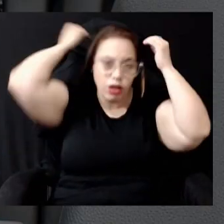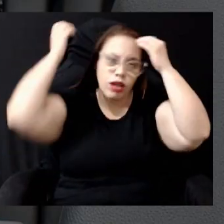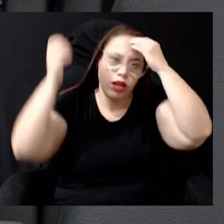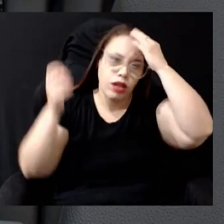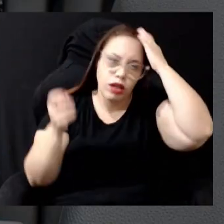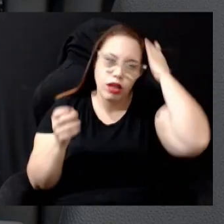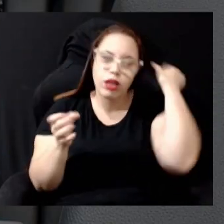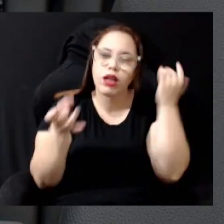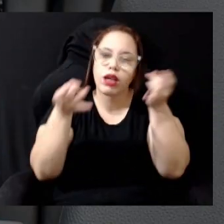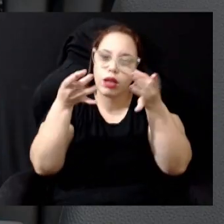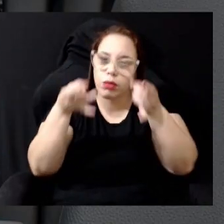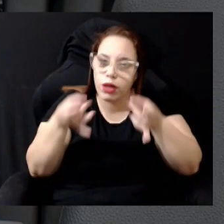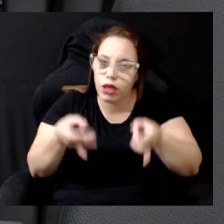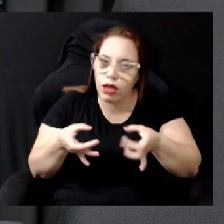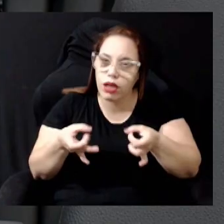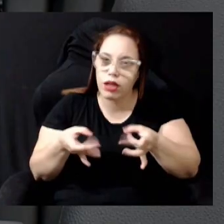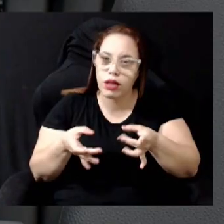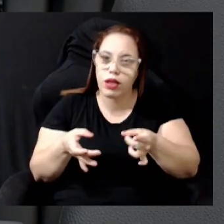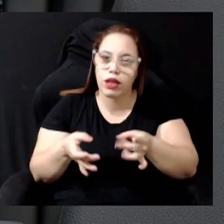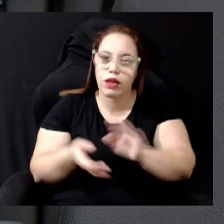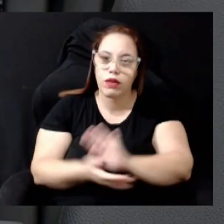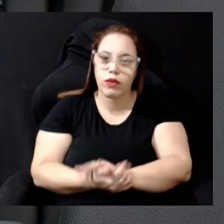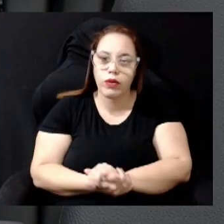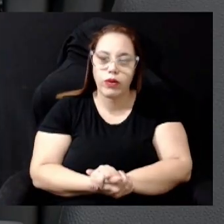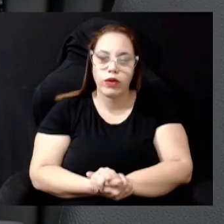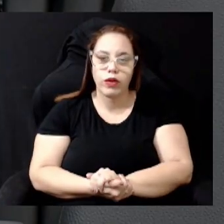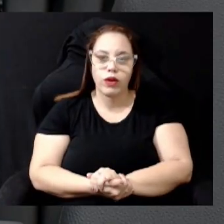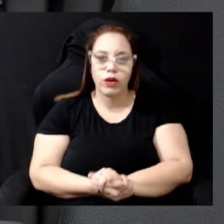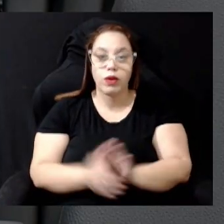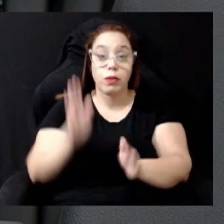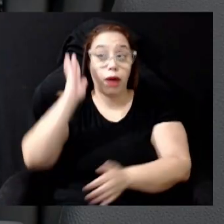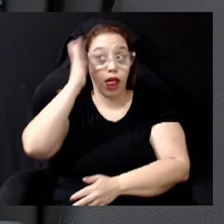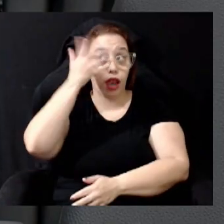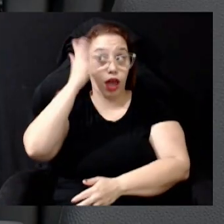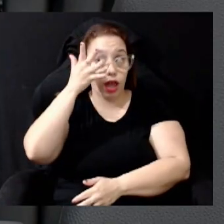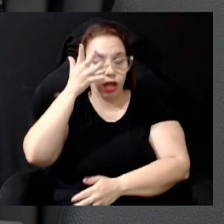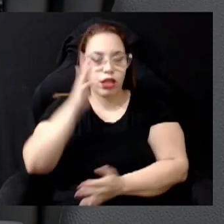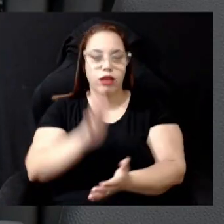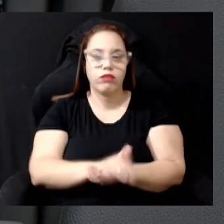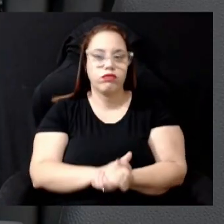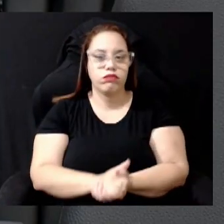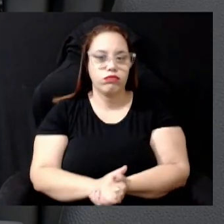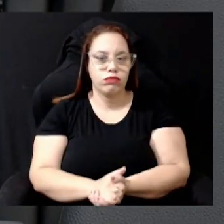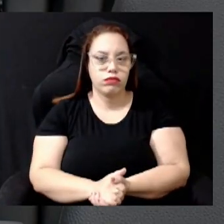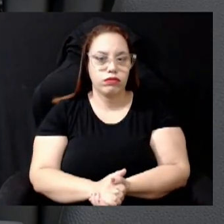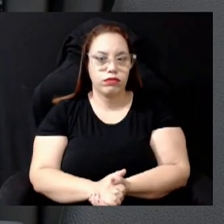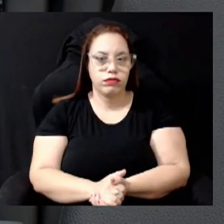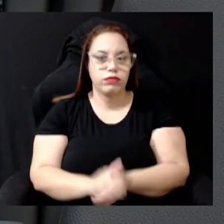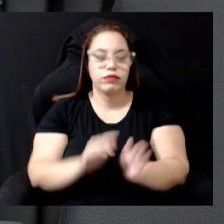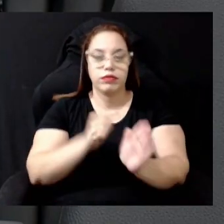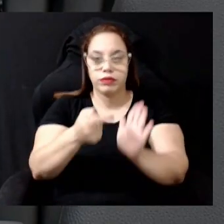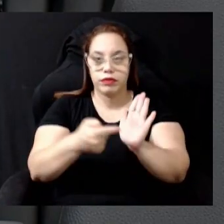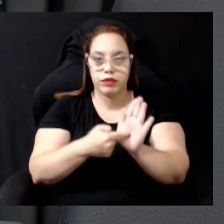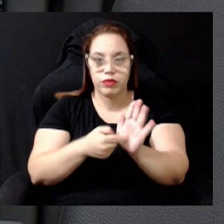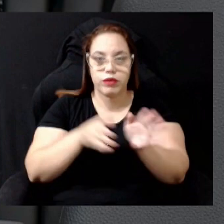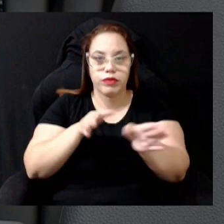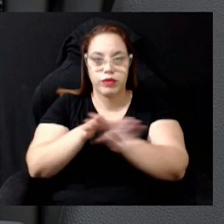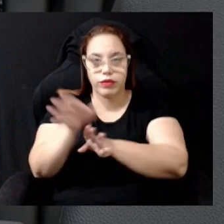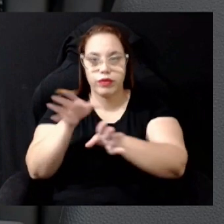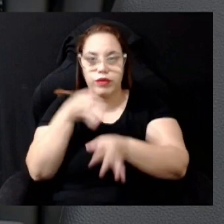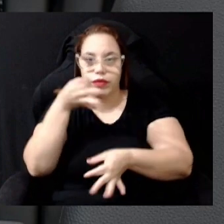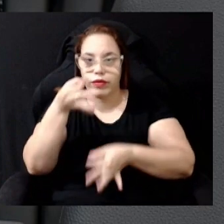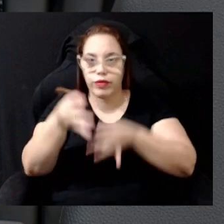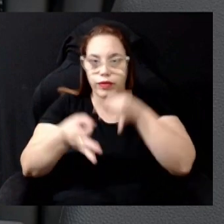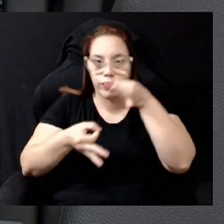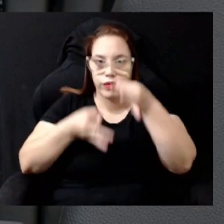especialistas, pessoas que proferiram palestra e apresentando sugestões, contribuições para o município de